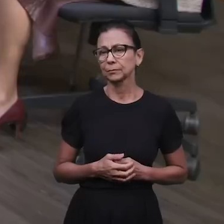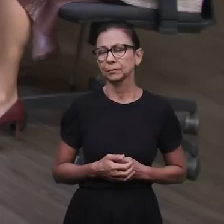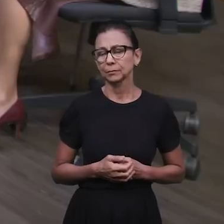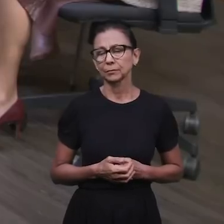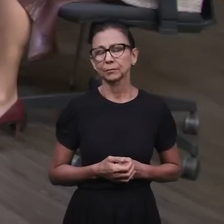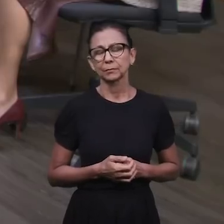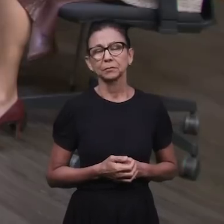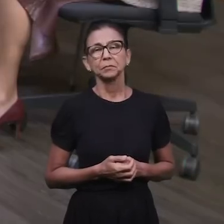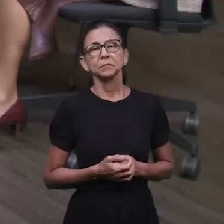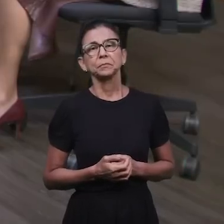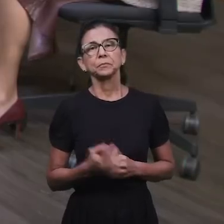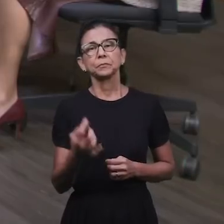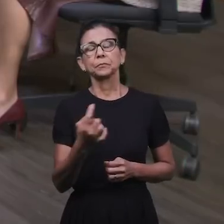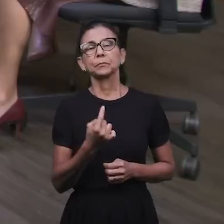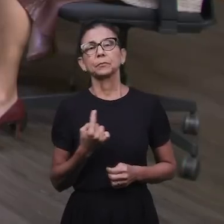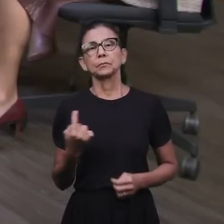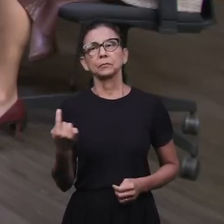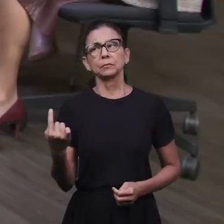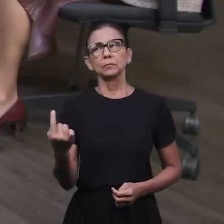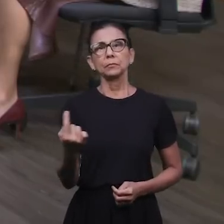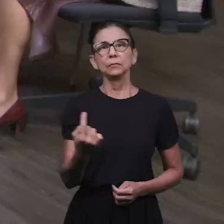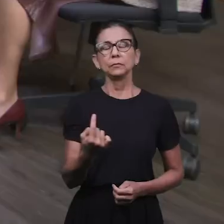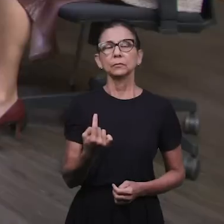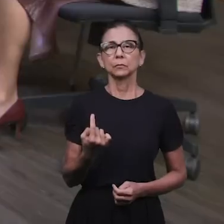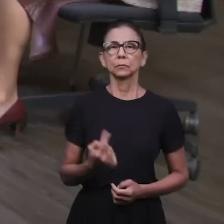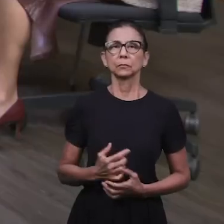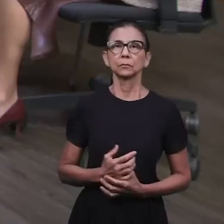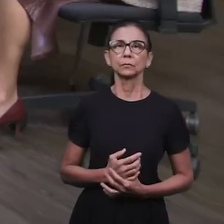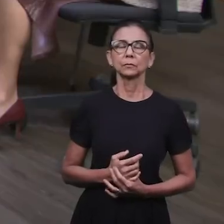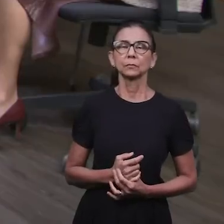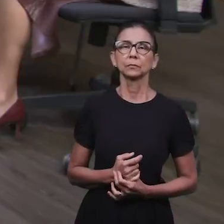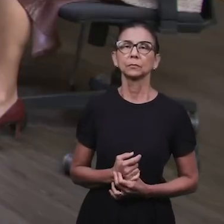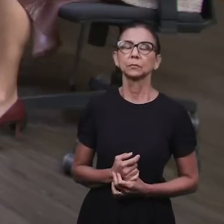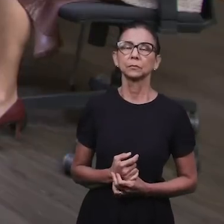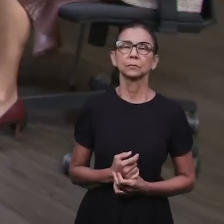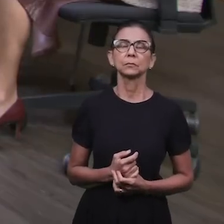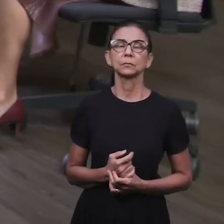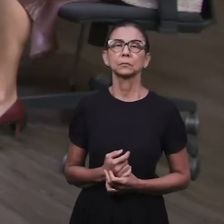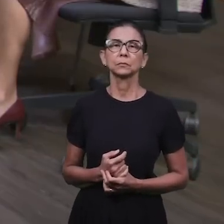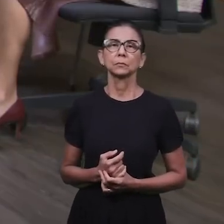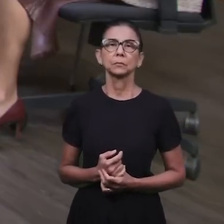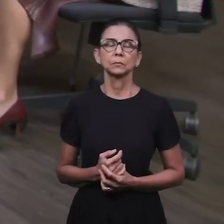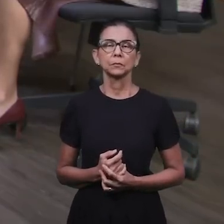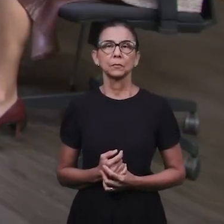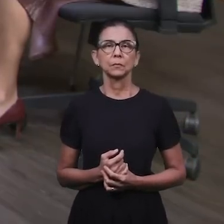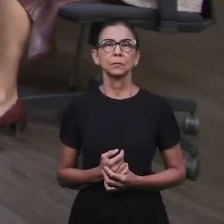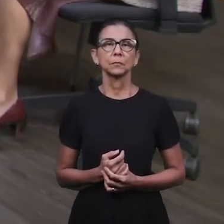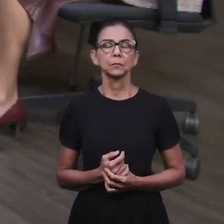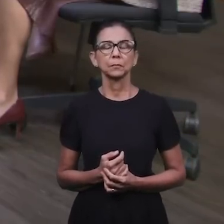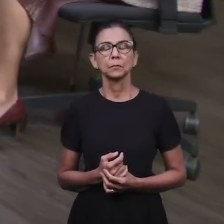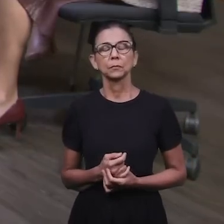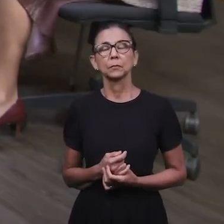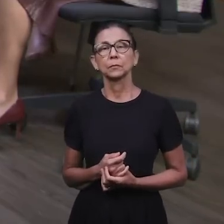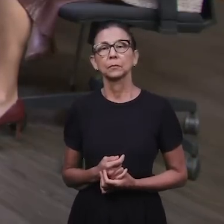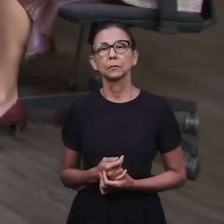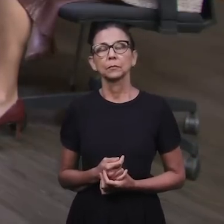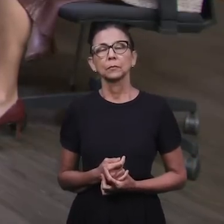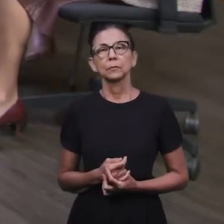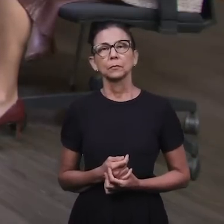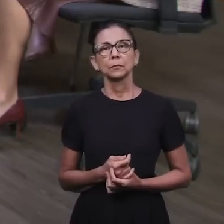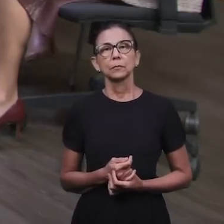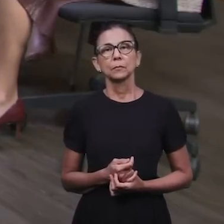porque vocês, quando eu digo vocês, nós, né, o programa é dirigido para jovens, por isso